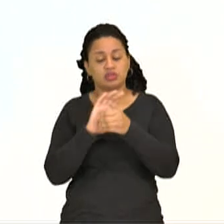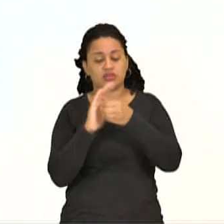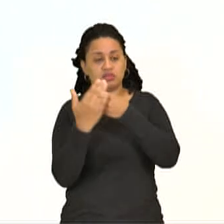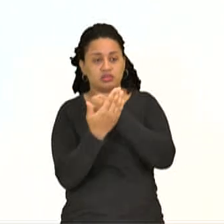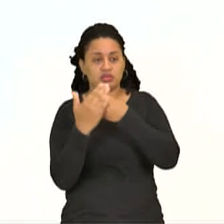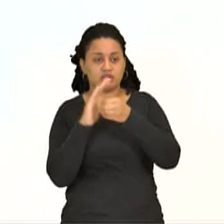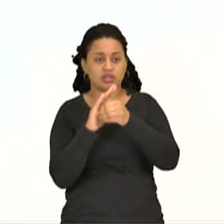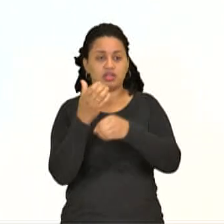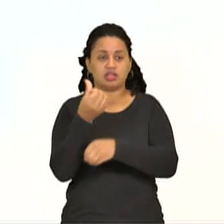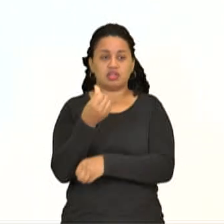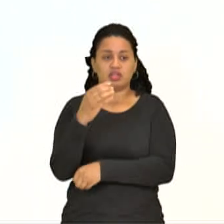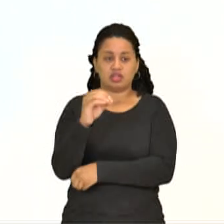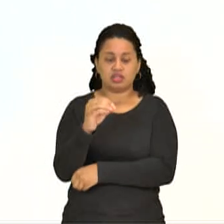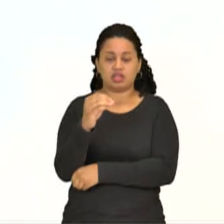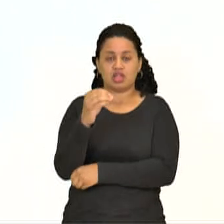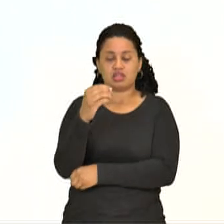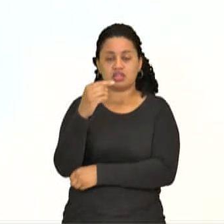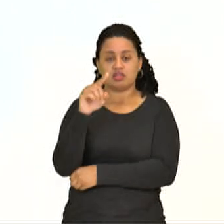área lateral vale